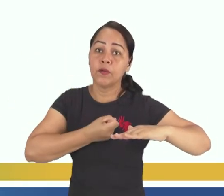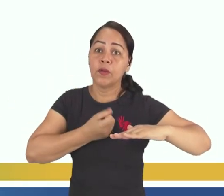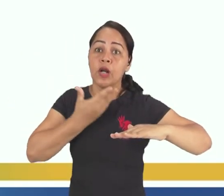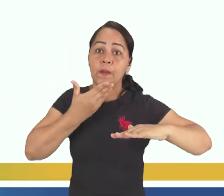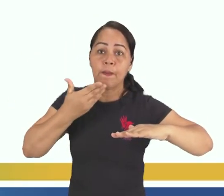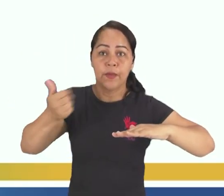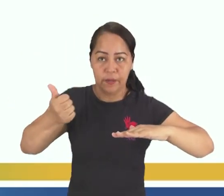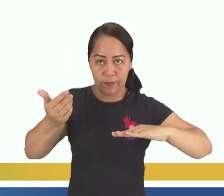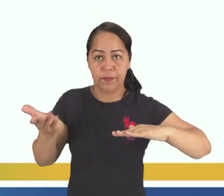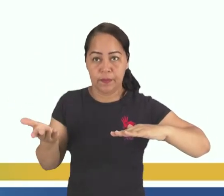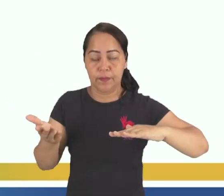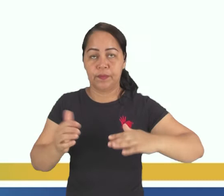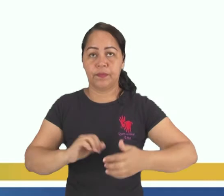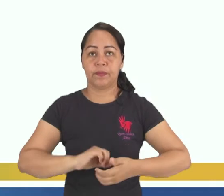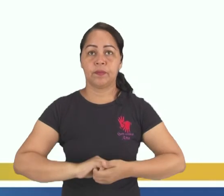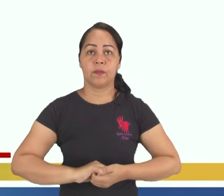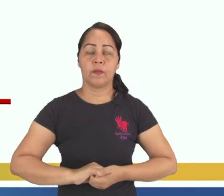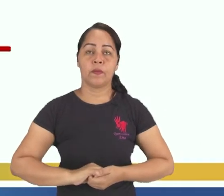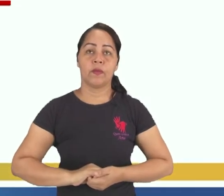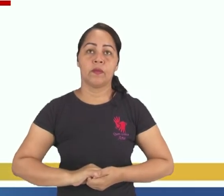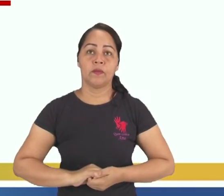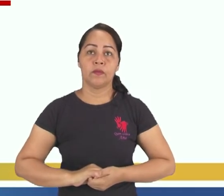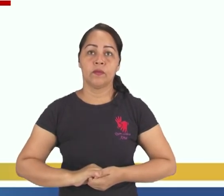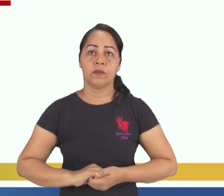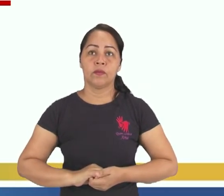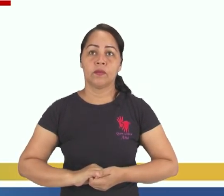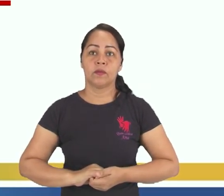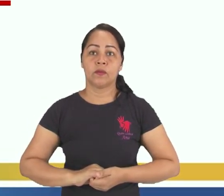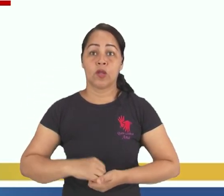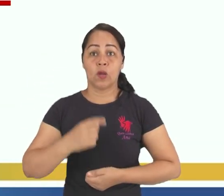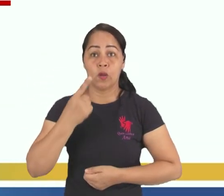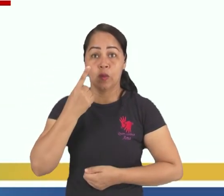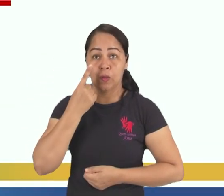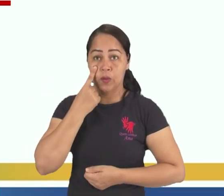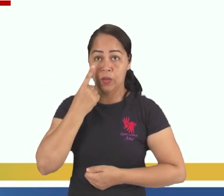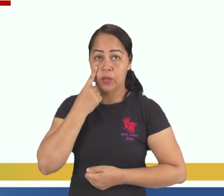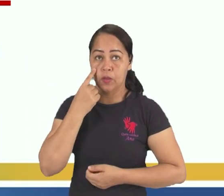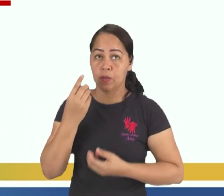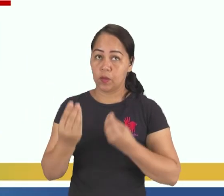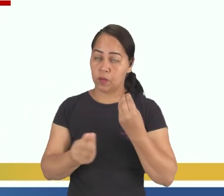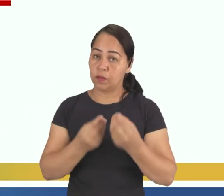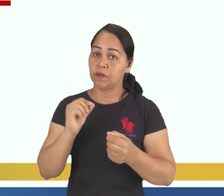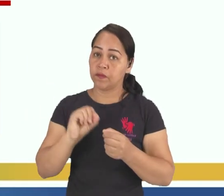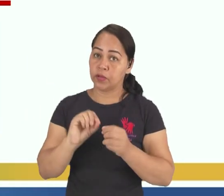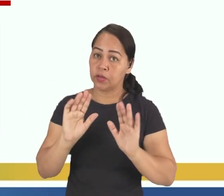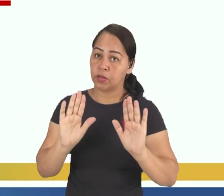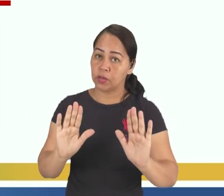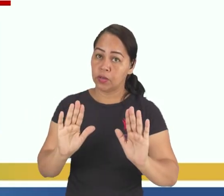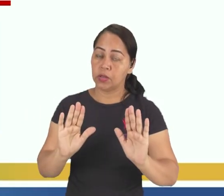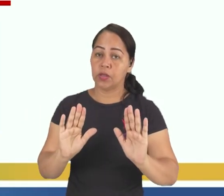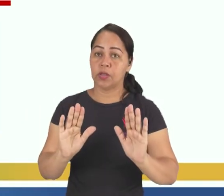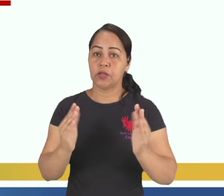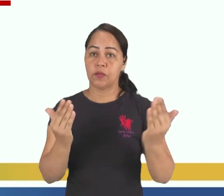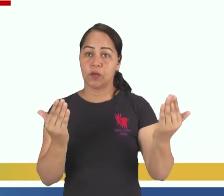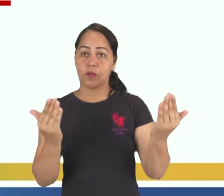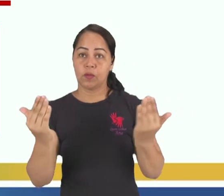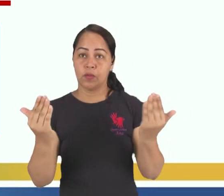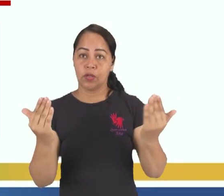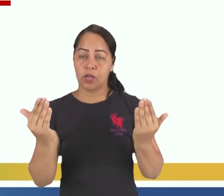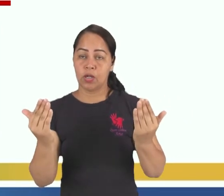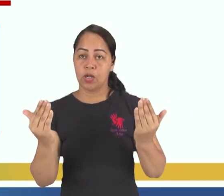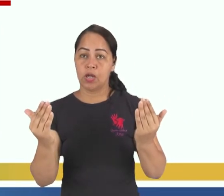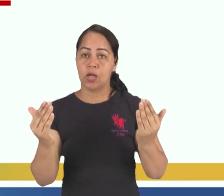menor denominador, ok? Mas preste bem atenção. Esse método, né, de comparar